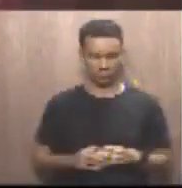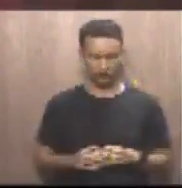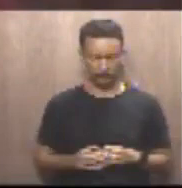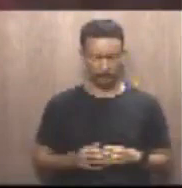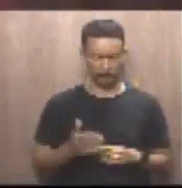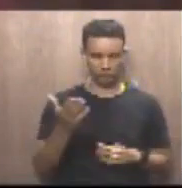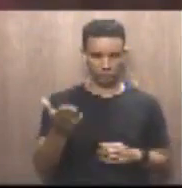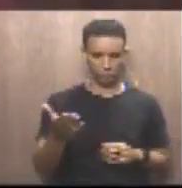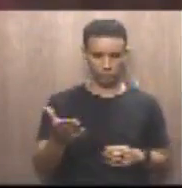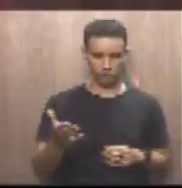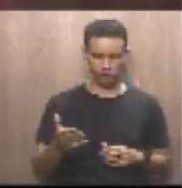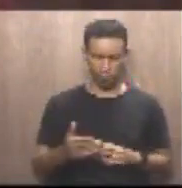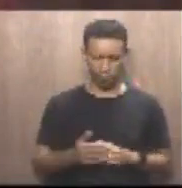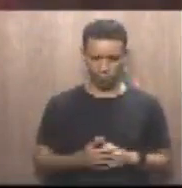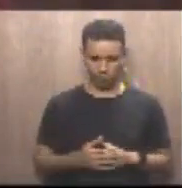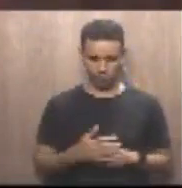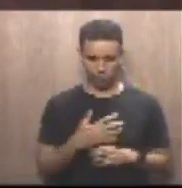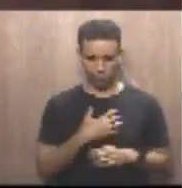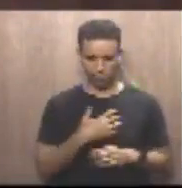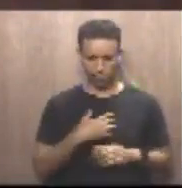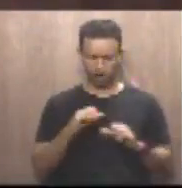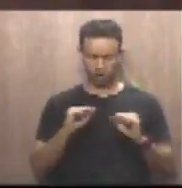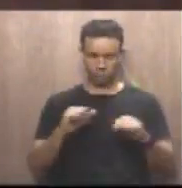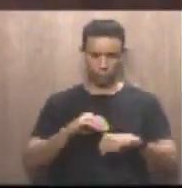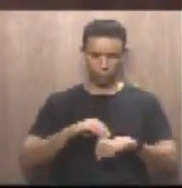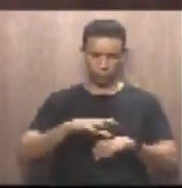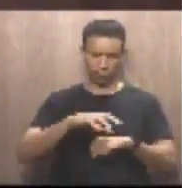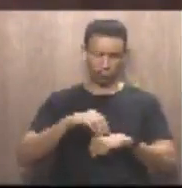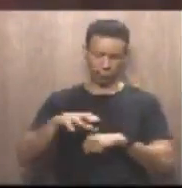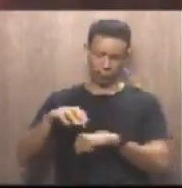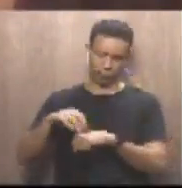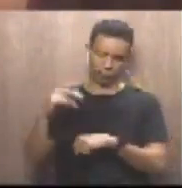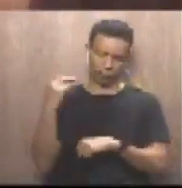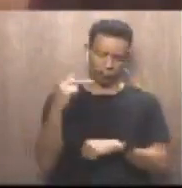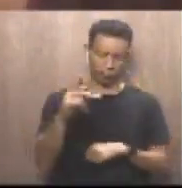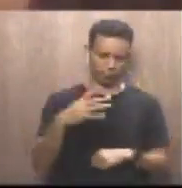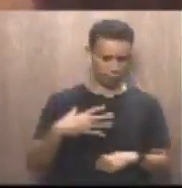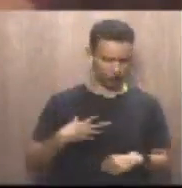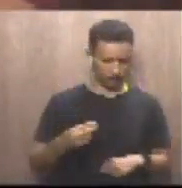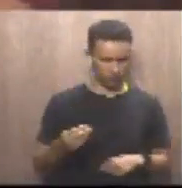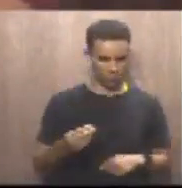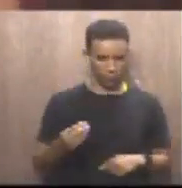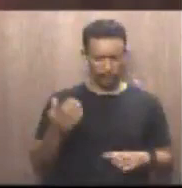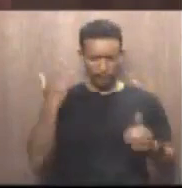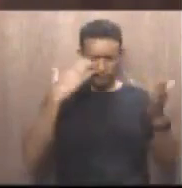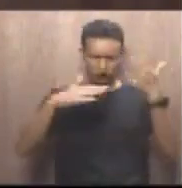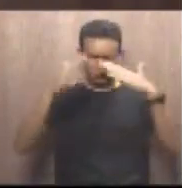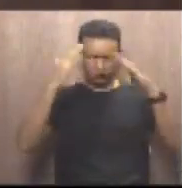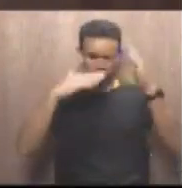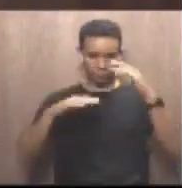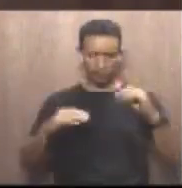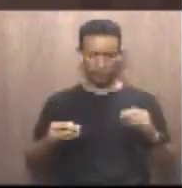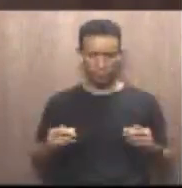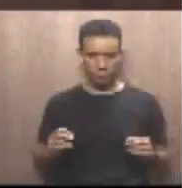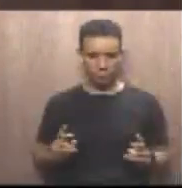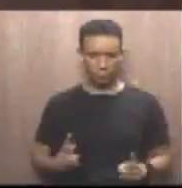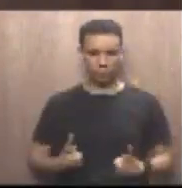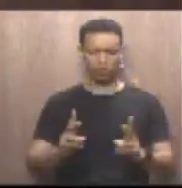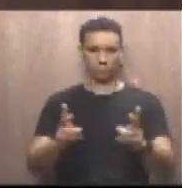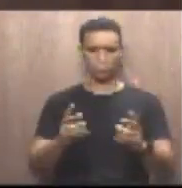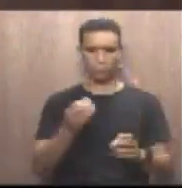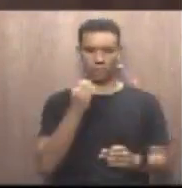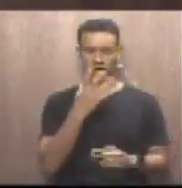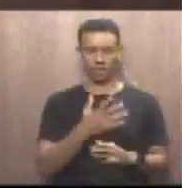seu interior possa transmitir ao seu filho um contentamento de uma assistência bem